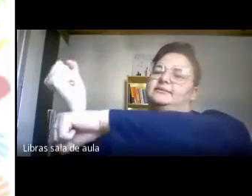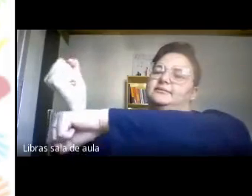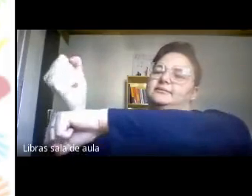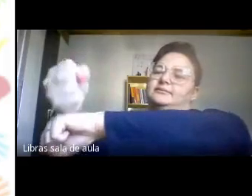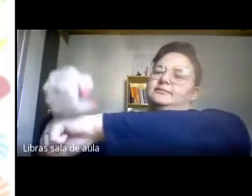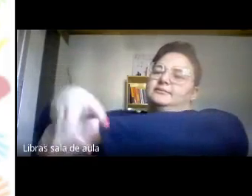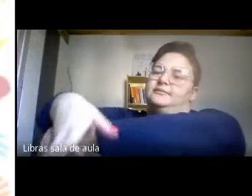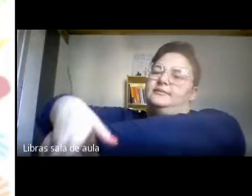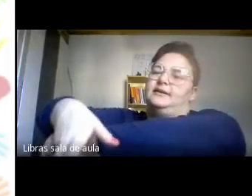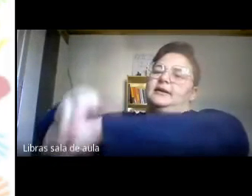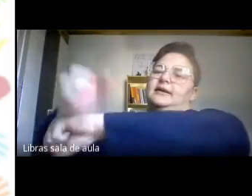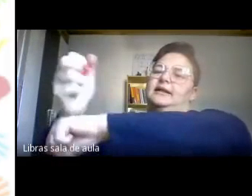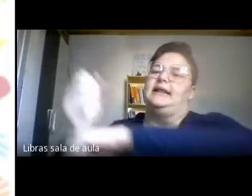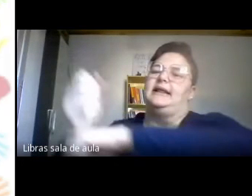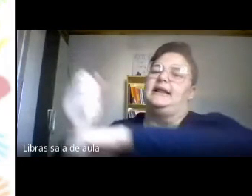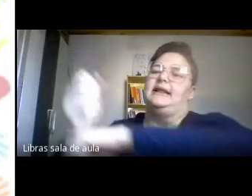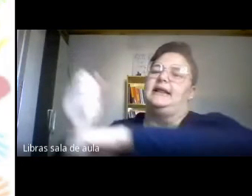Madrugada.